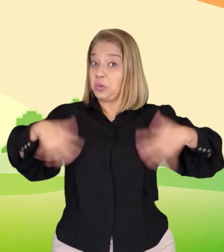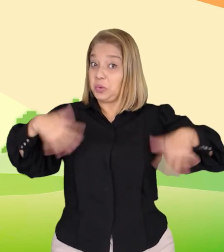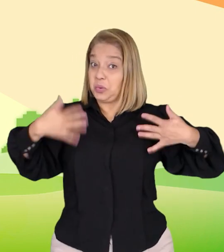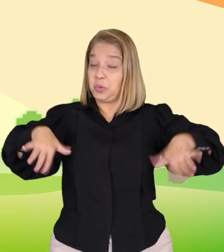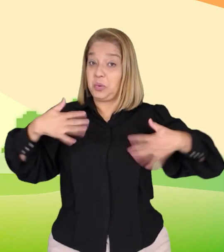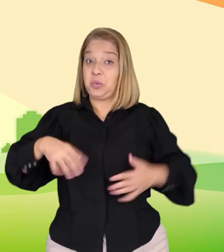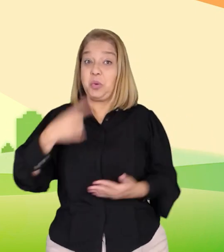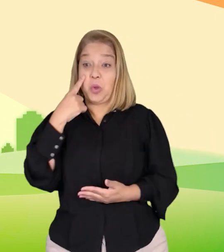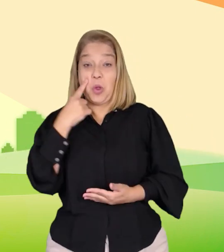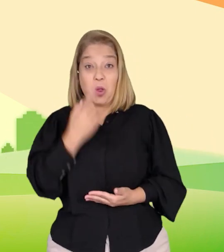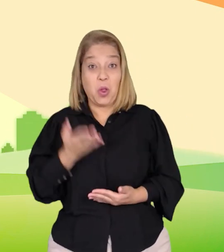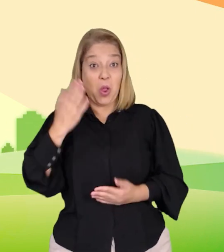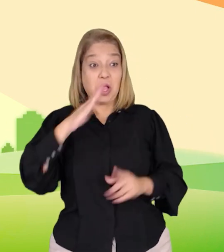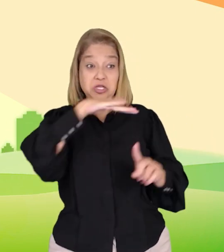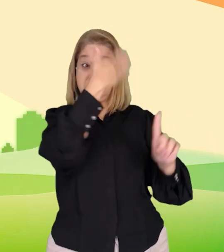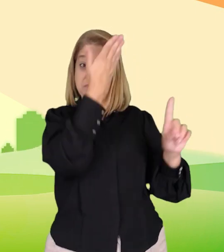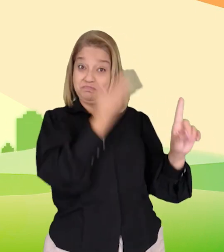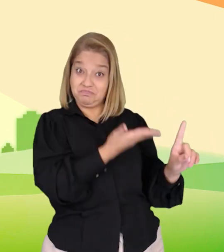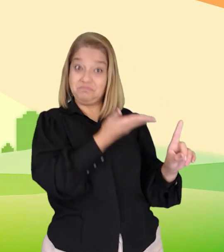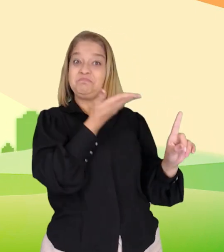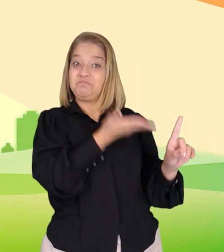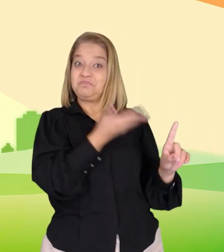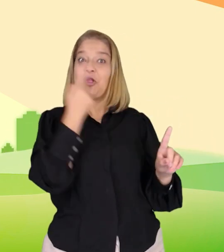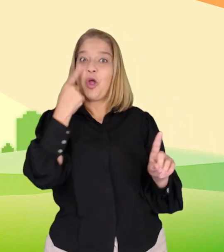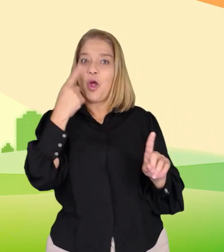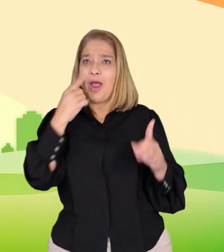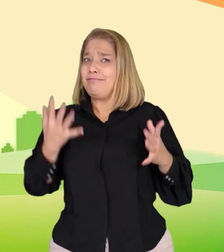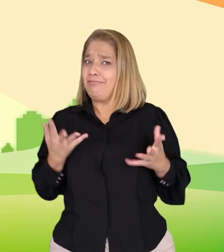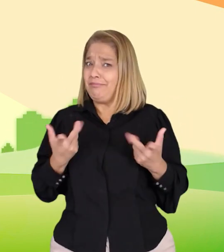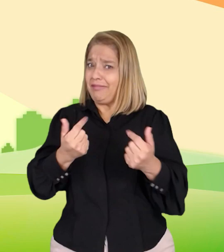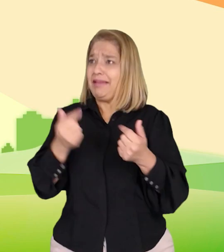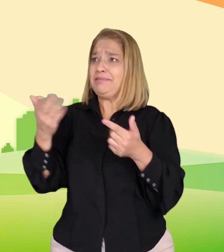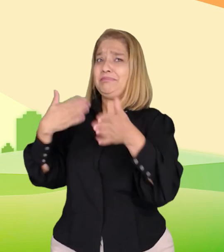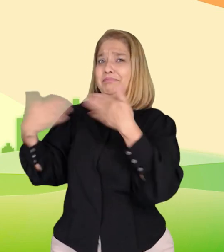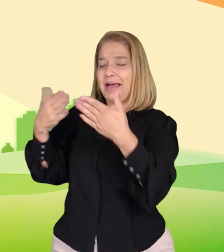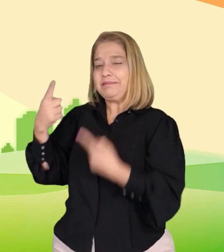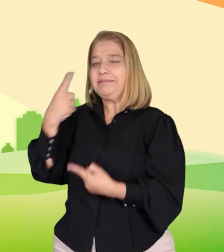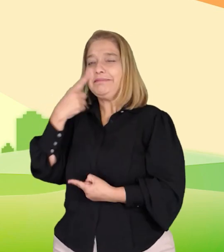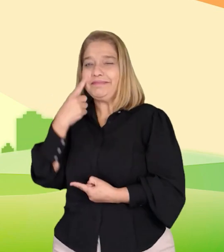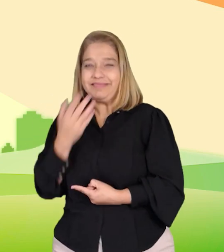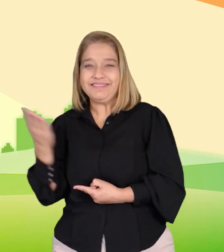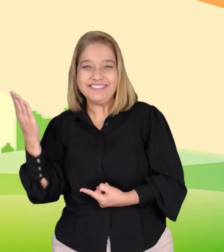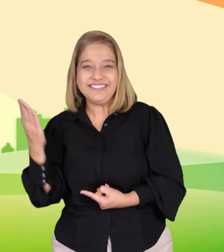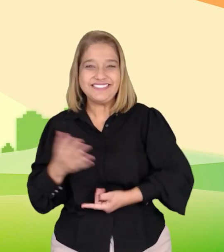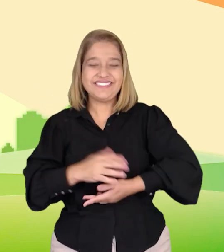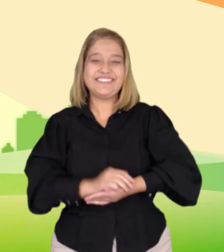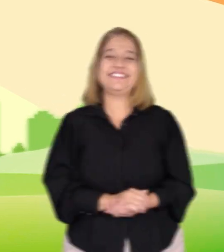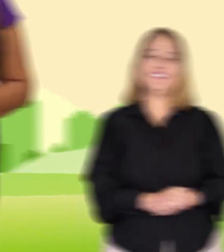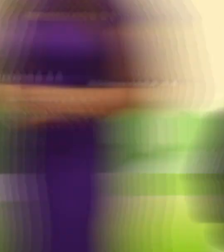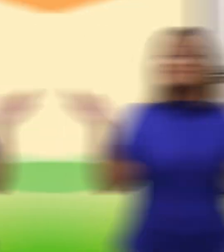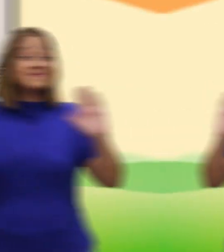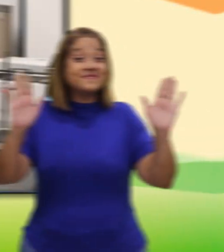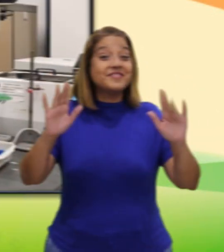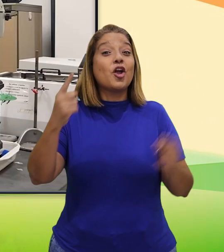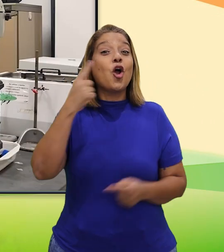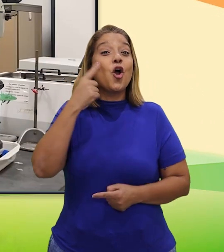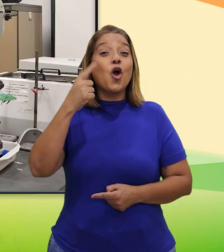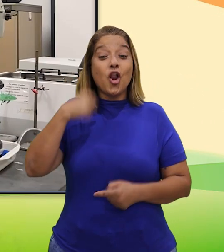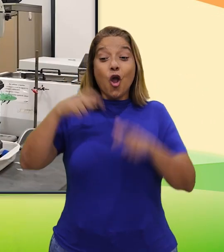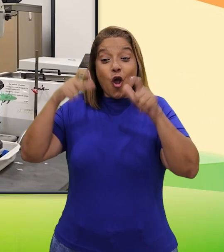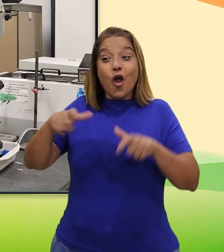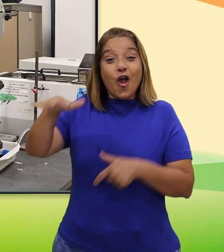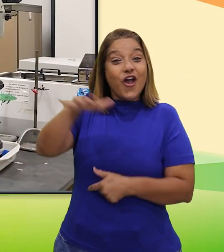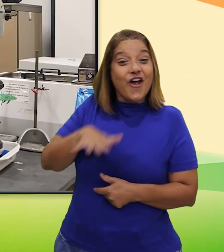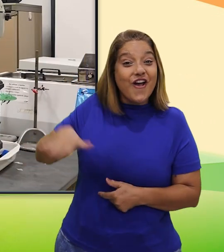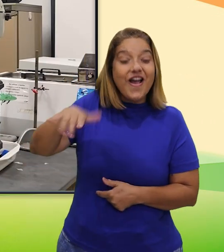Que honra! Já vi que vai ser incrível esse papo. Vamos ver?